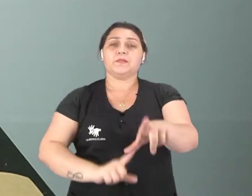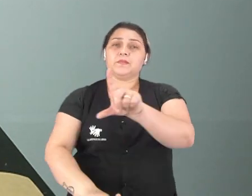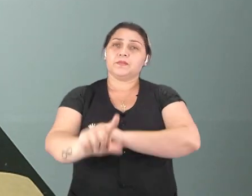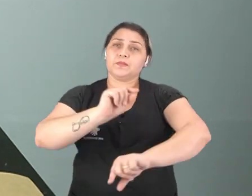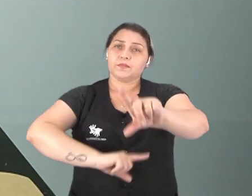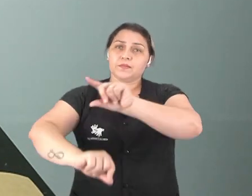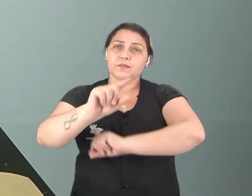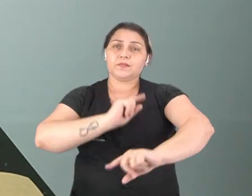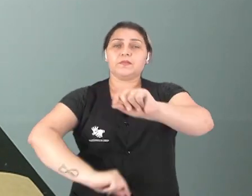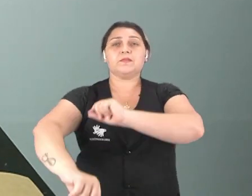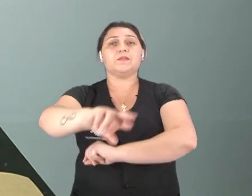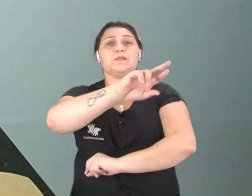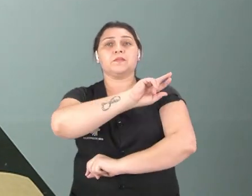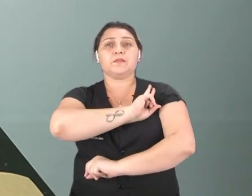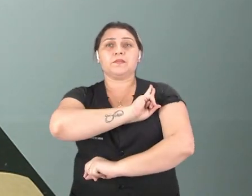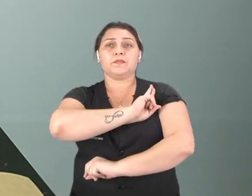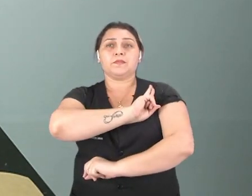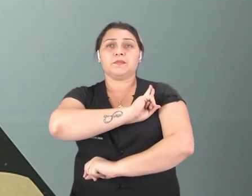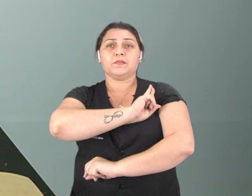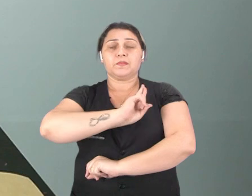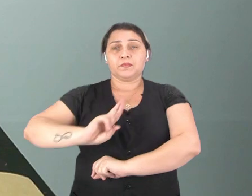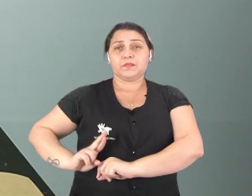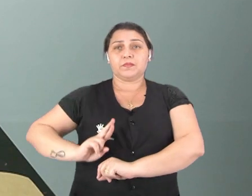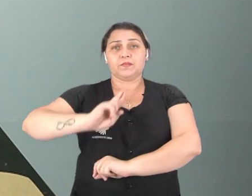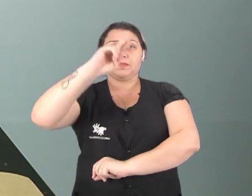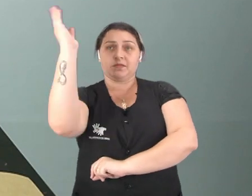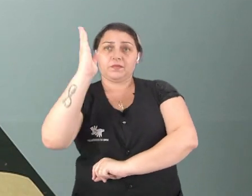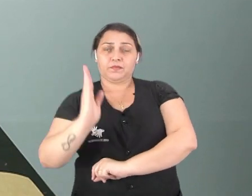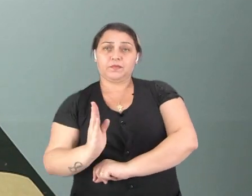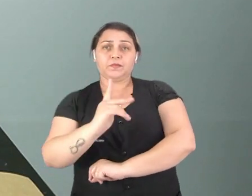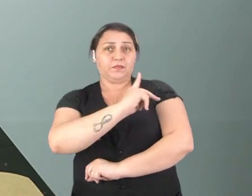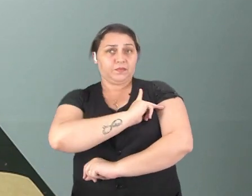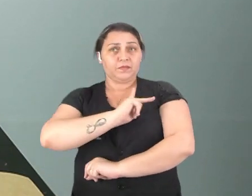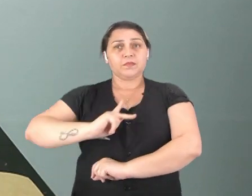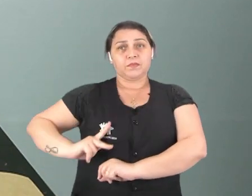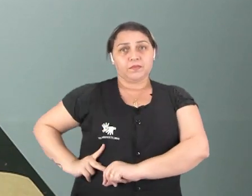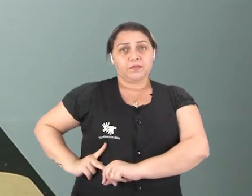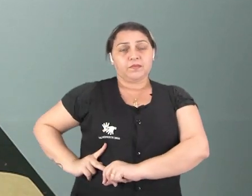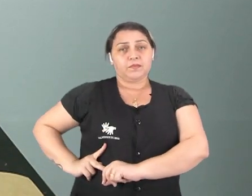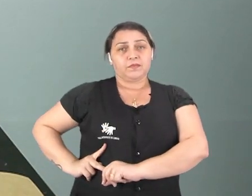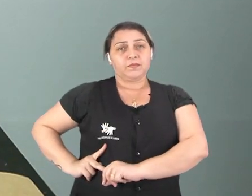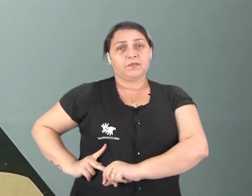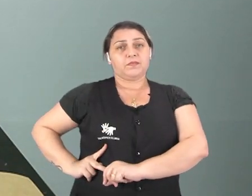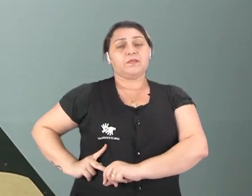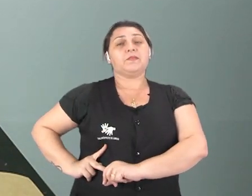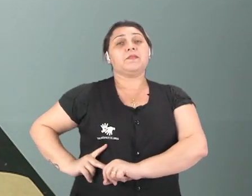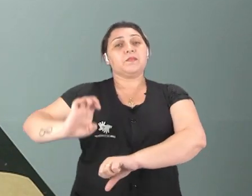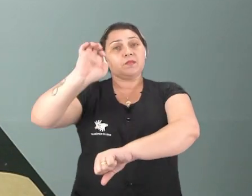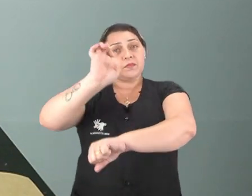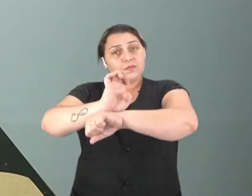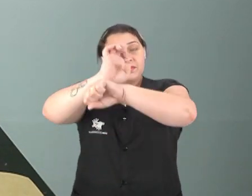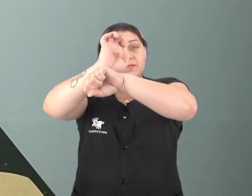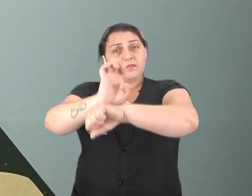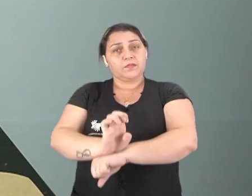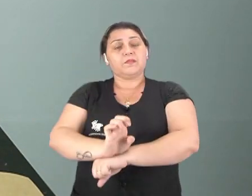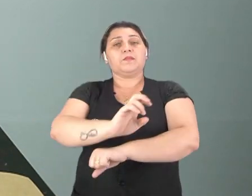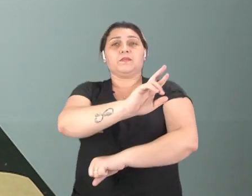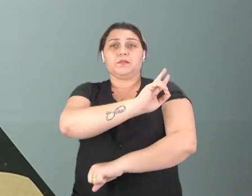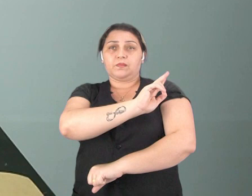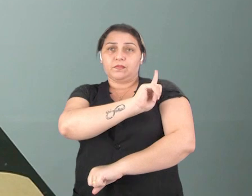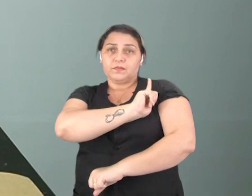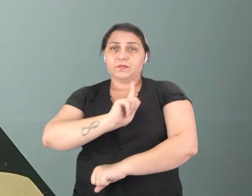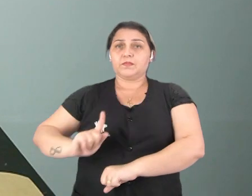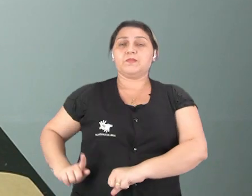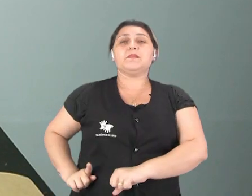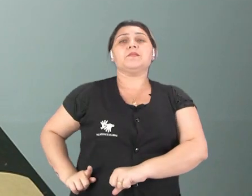para governar, né, o Brasil, que é o presidente da República, para governar o Estado, que é o governador,